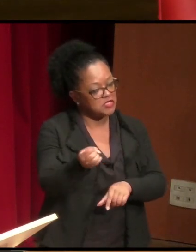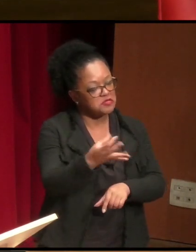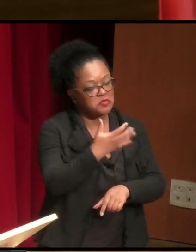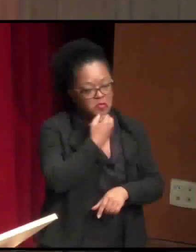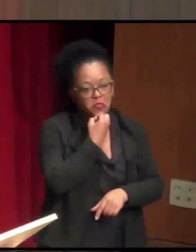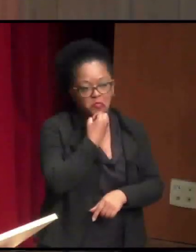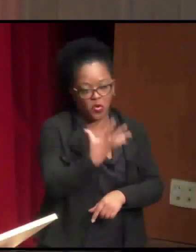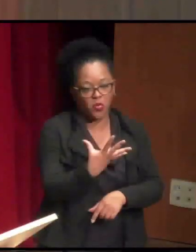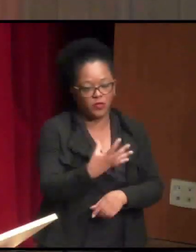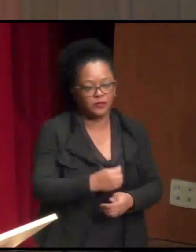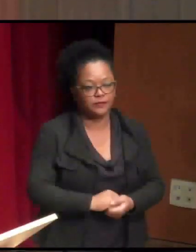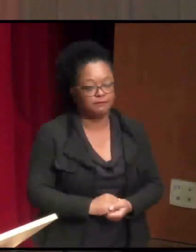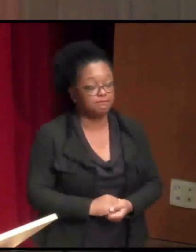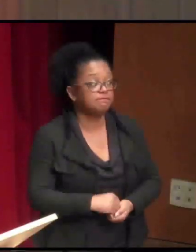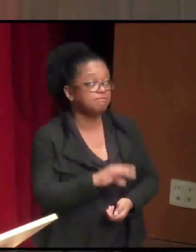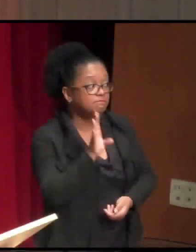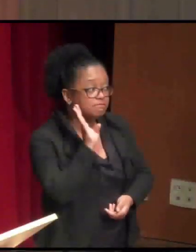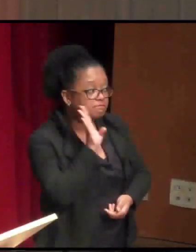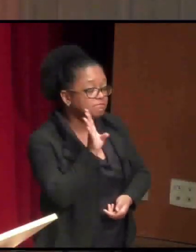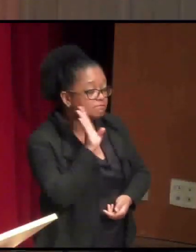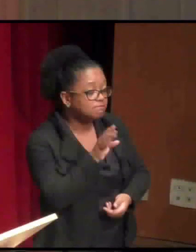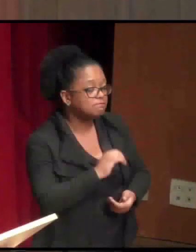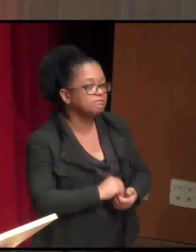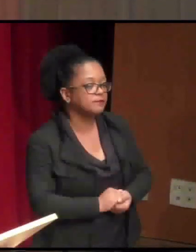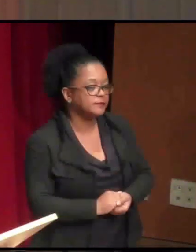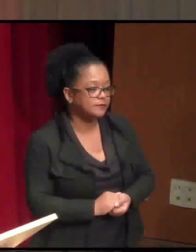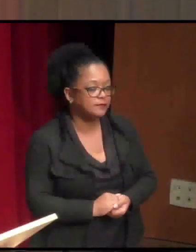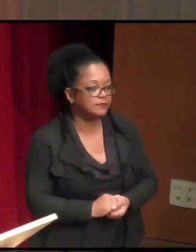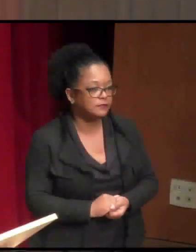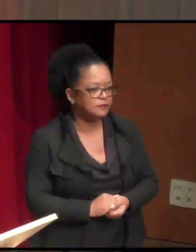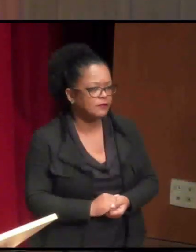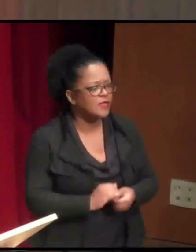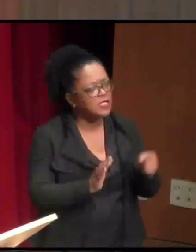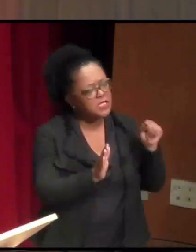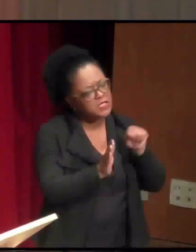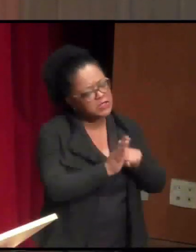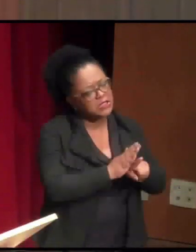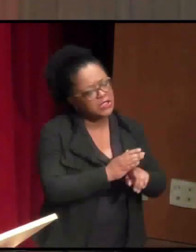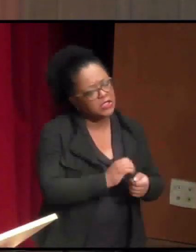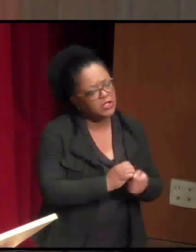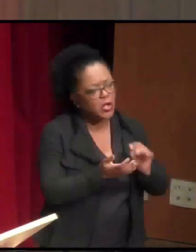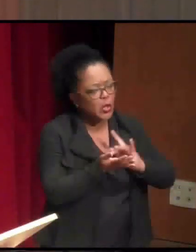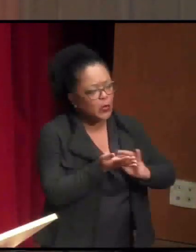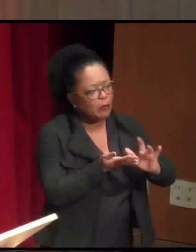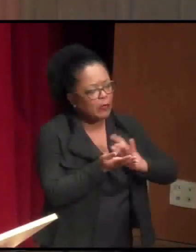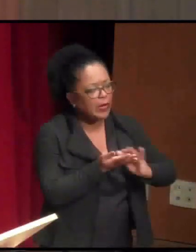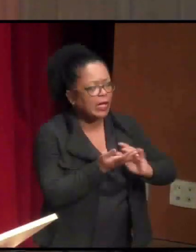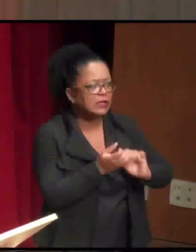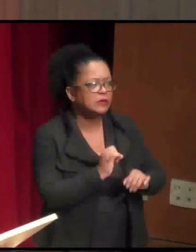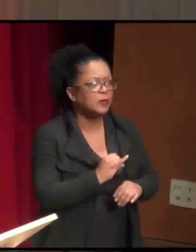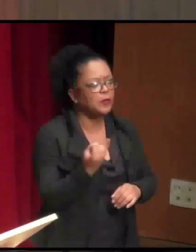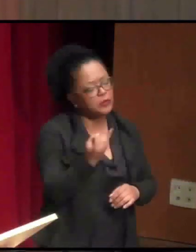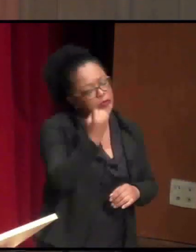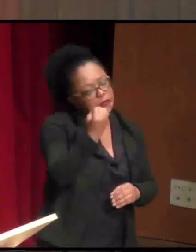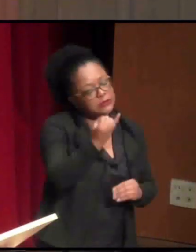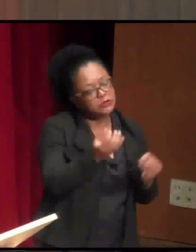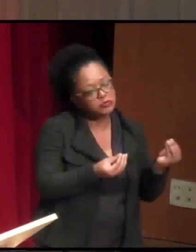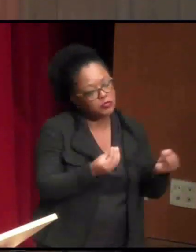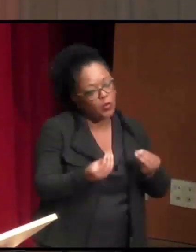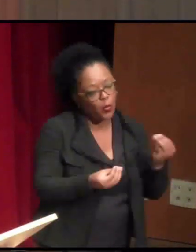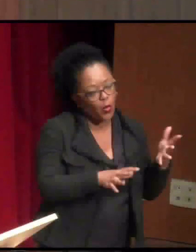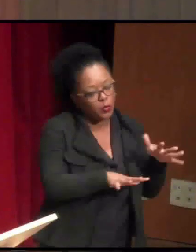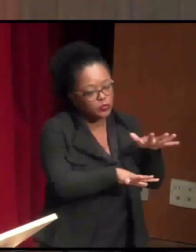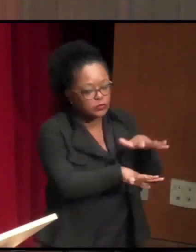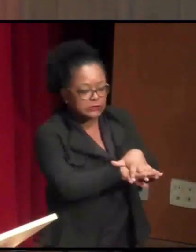bom. E nesse sentido, qual é a importância do Braille para você nessa inclusão? O que que o